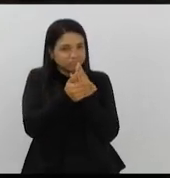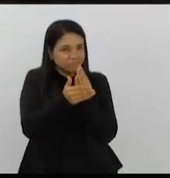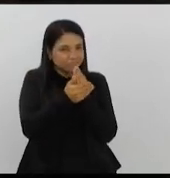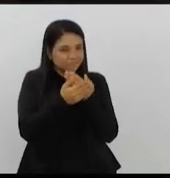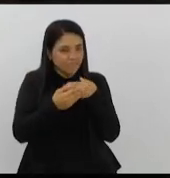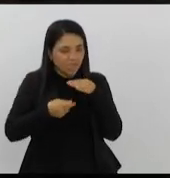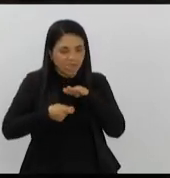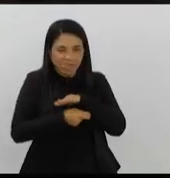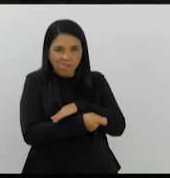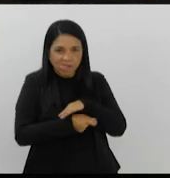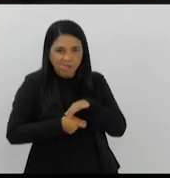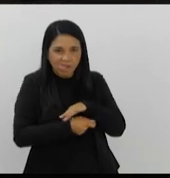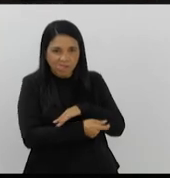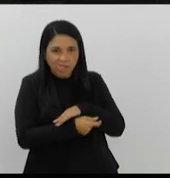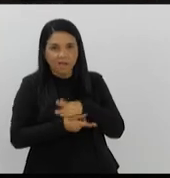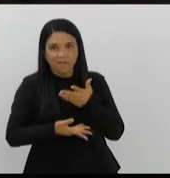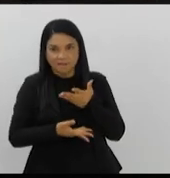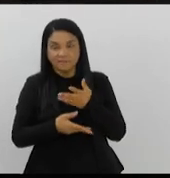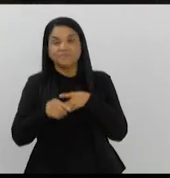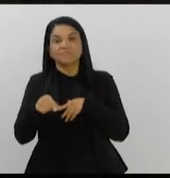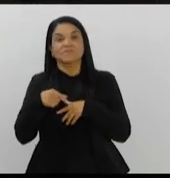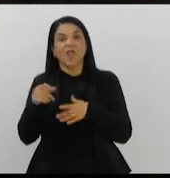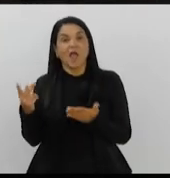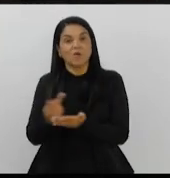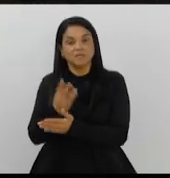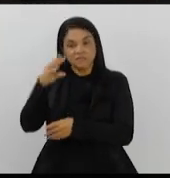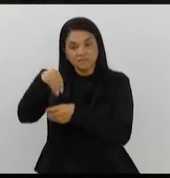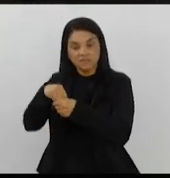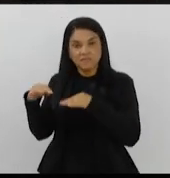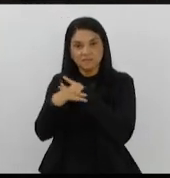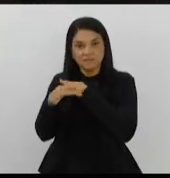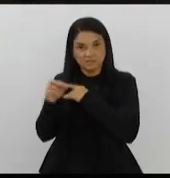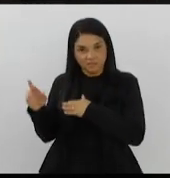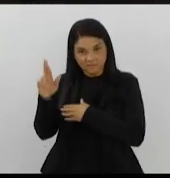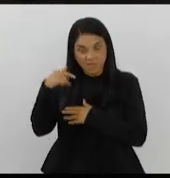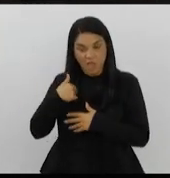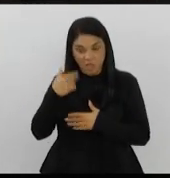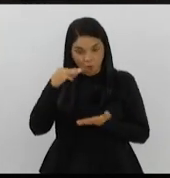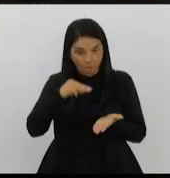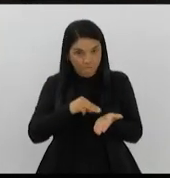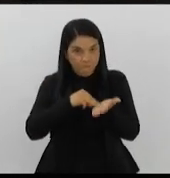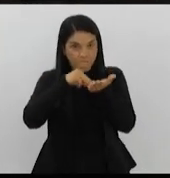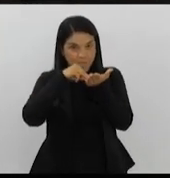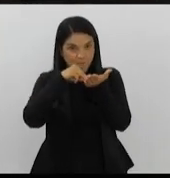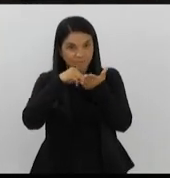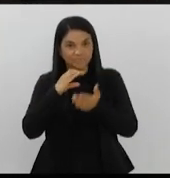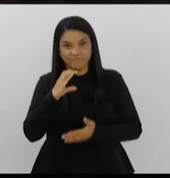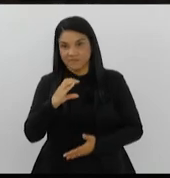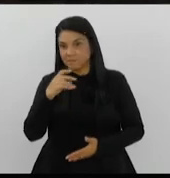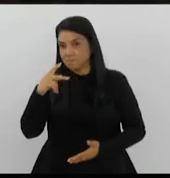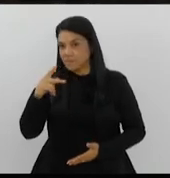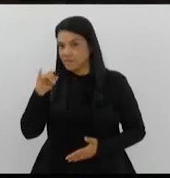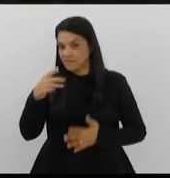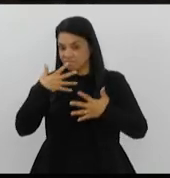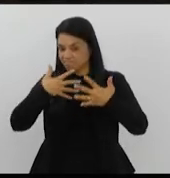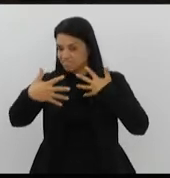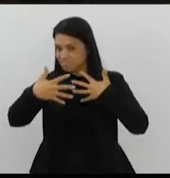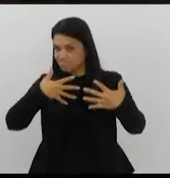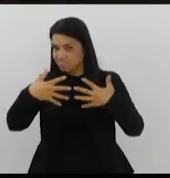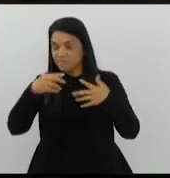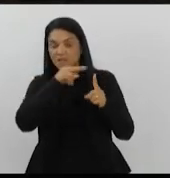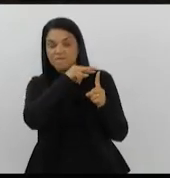que acontece em Resende, quero lembrá-los que sou membro da CPI da Transparência. CPI essa que